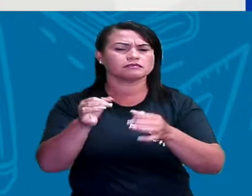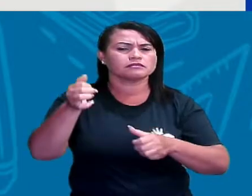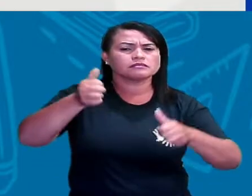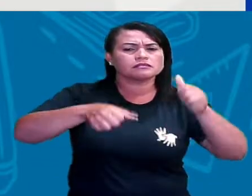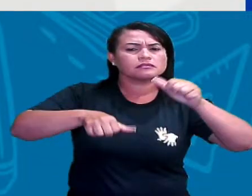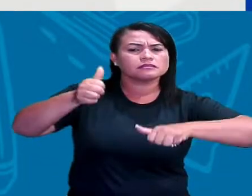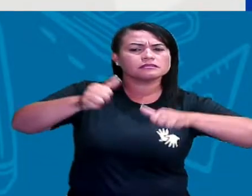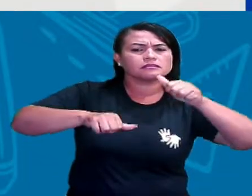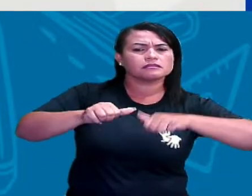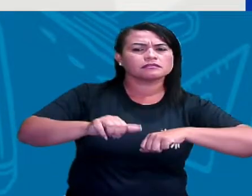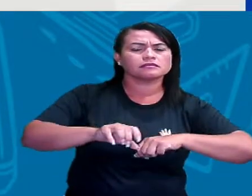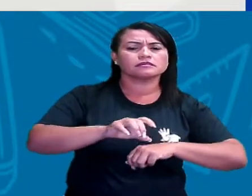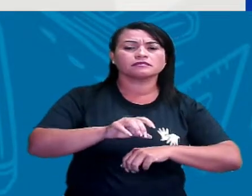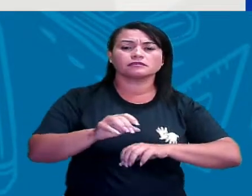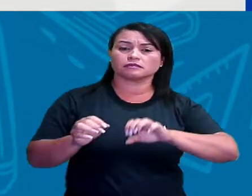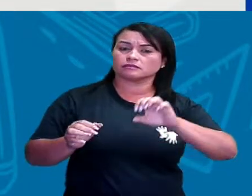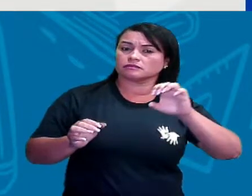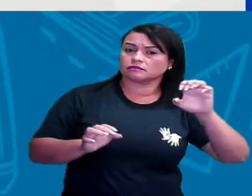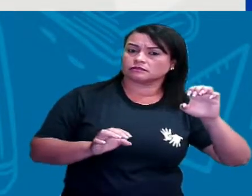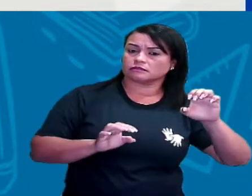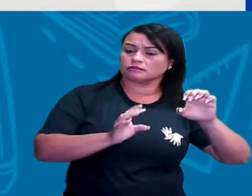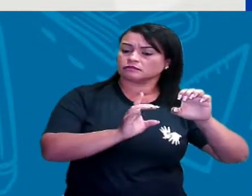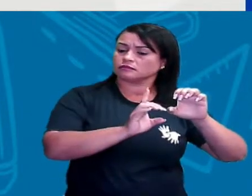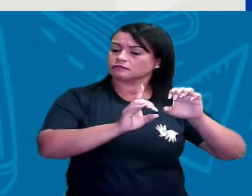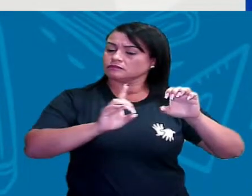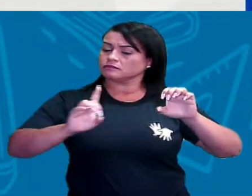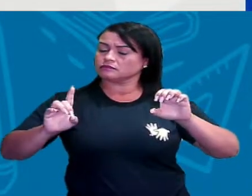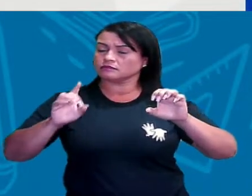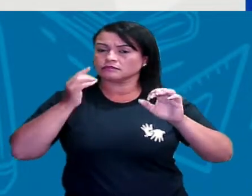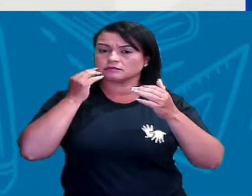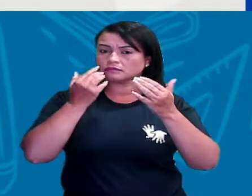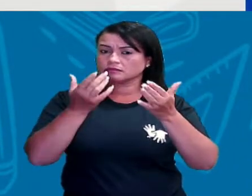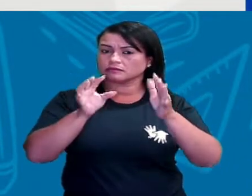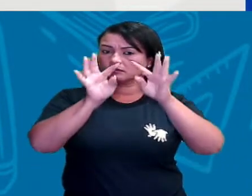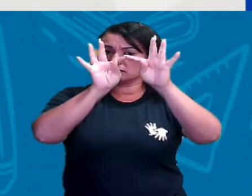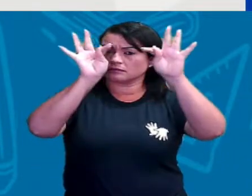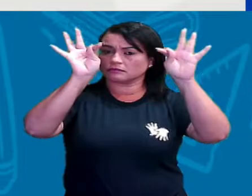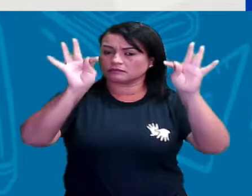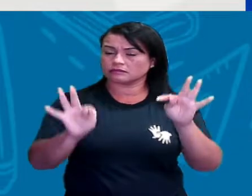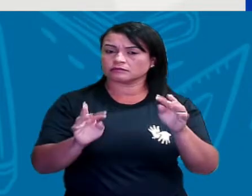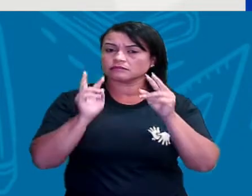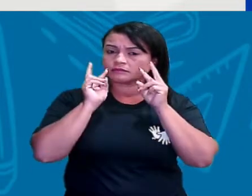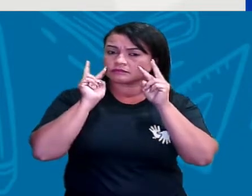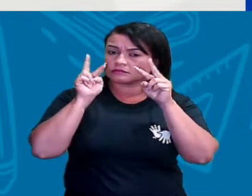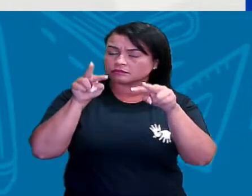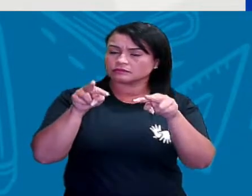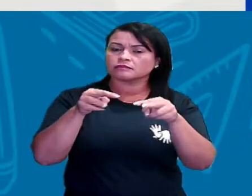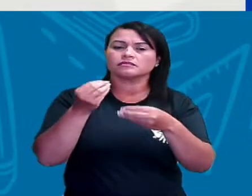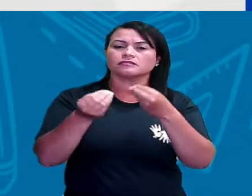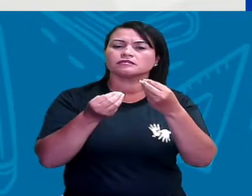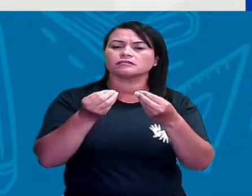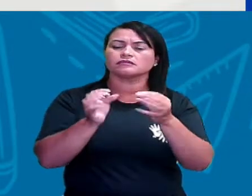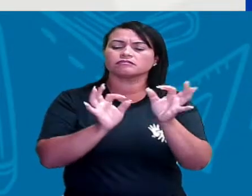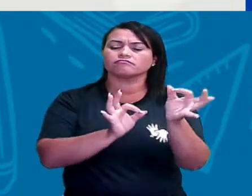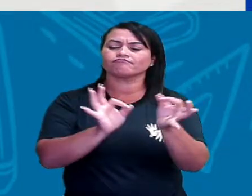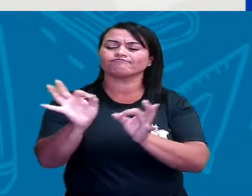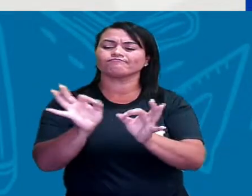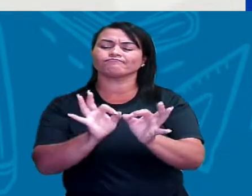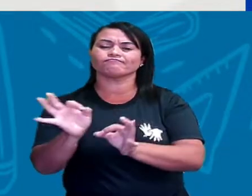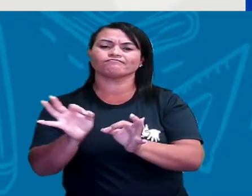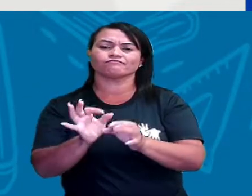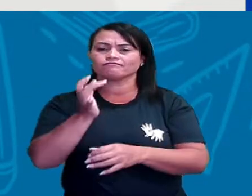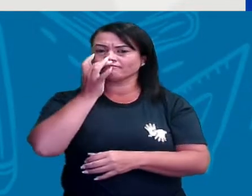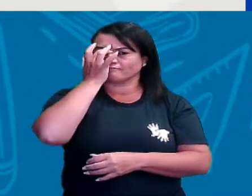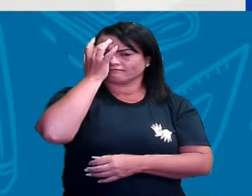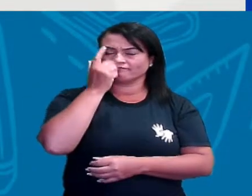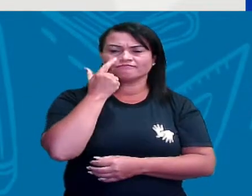analisando os da esquerda para a direita. Veja a tabela, tá? Então, aqui eu trouxe uma tabelinha para vocês, bem